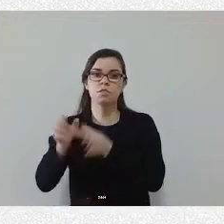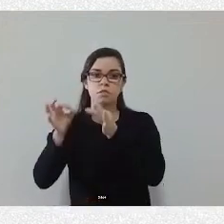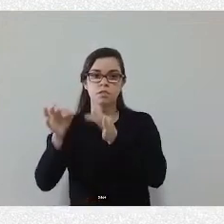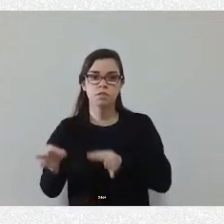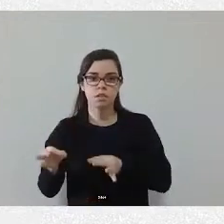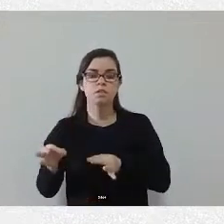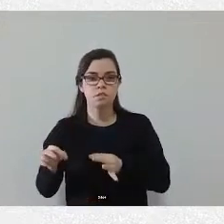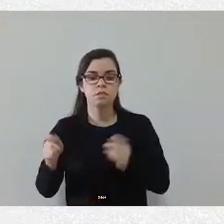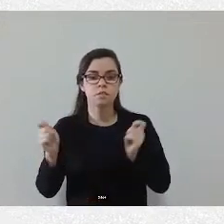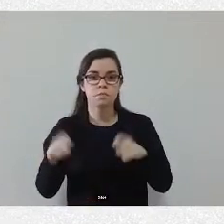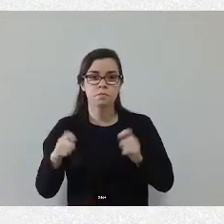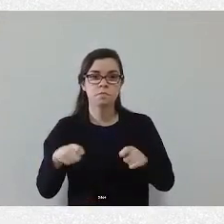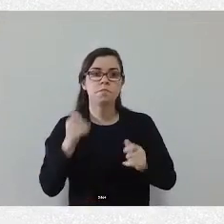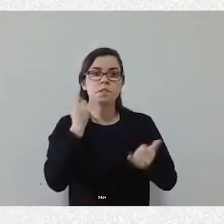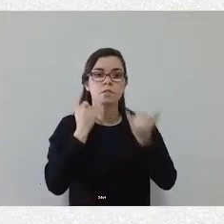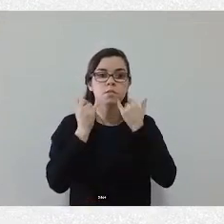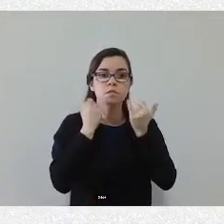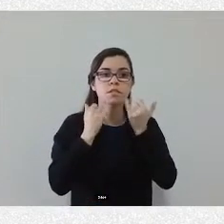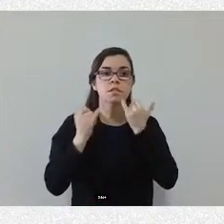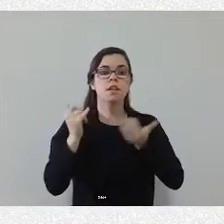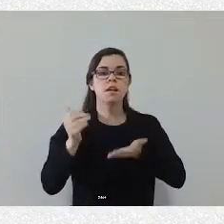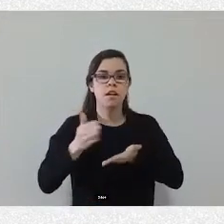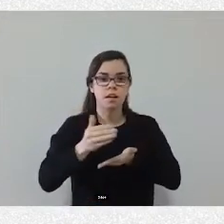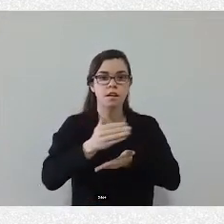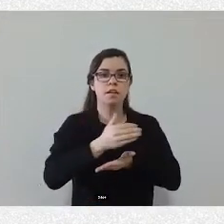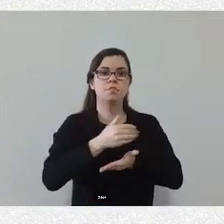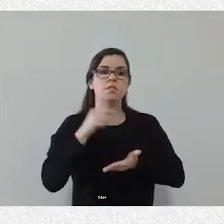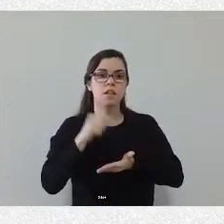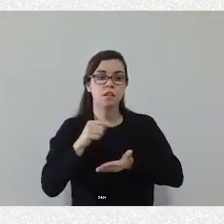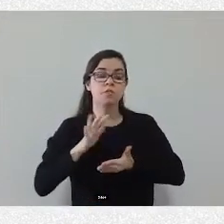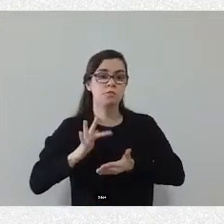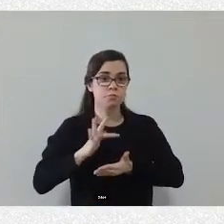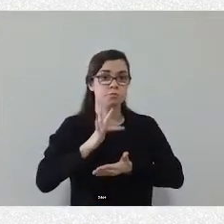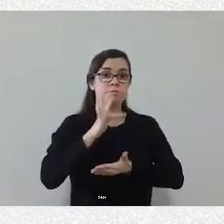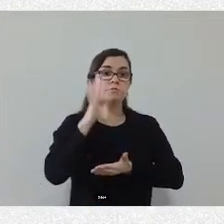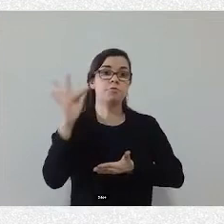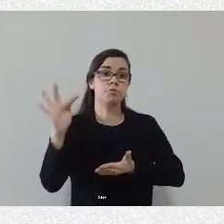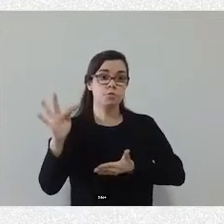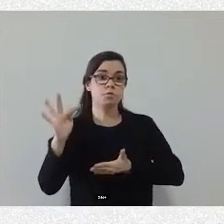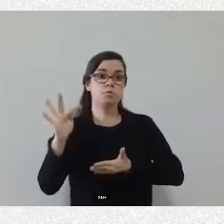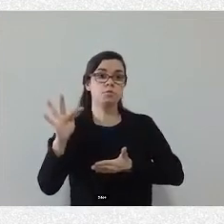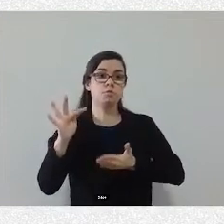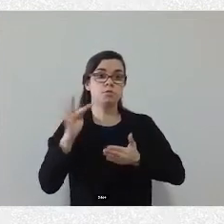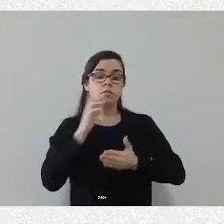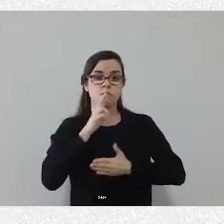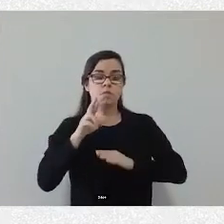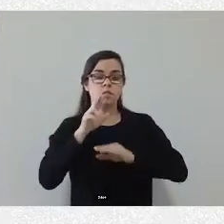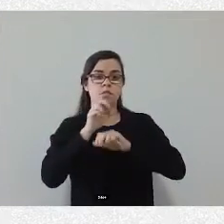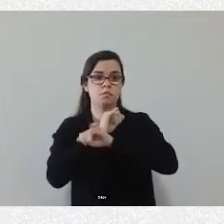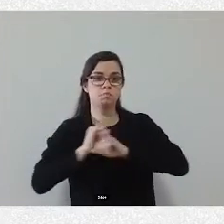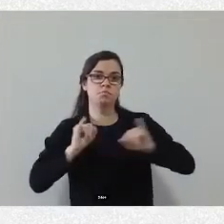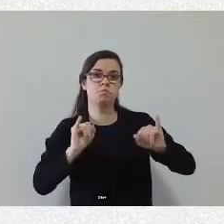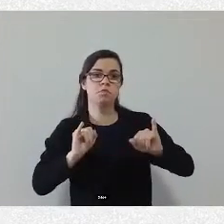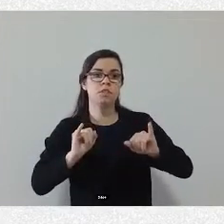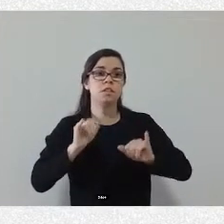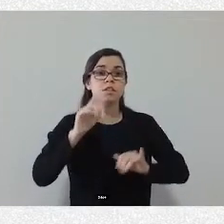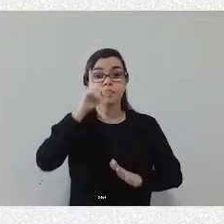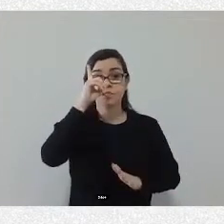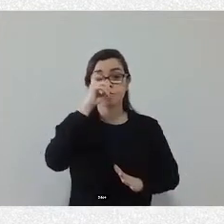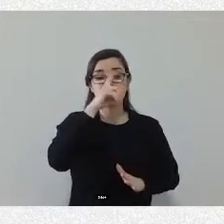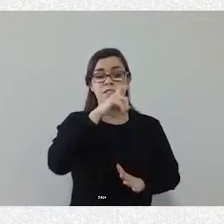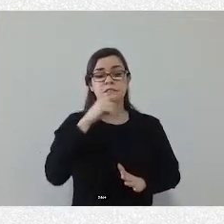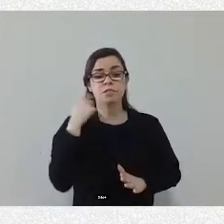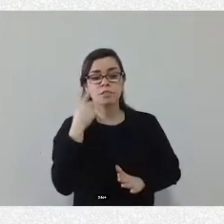esses dados vão ser fornecidos. Daqui a pouco, é difícil antecipar um resultado, né? Se a gente tivesse alguma noção do que o resultado